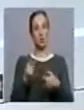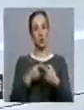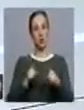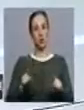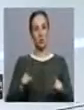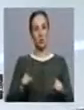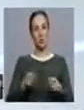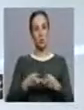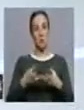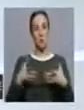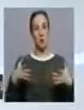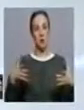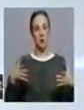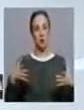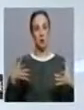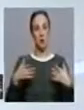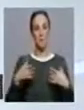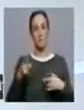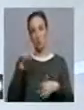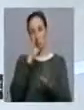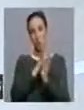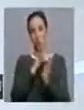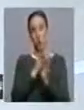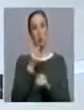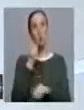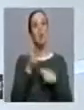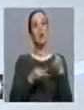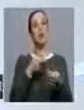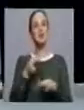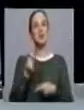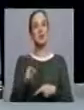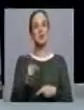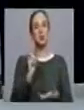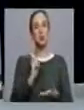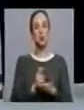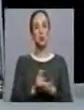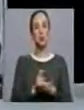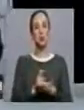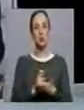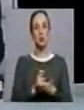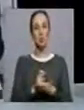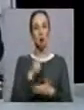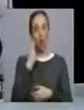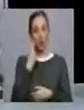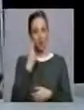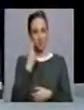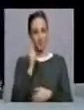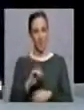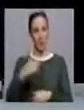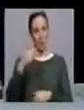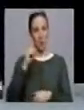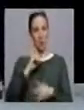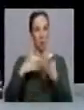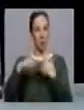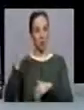a aumentar como psicóloga como é que não me venha ser esse resultado é olhe que maneira mas neste